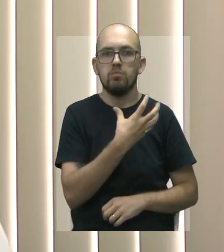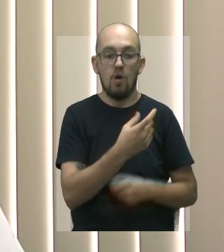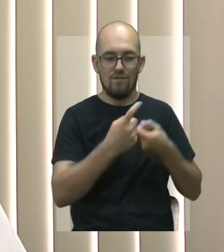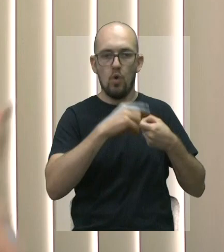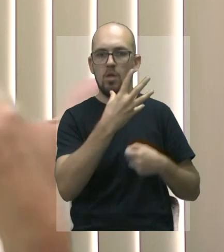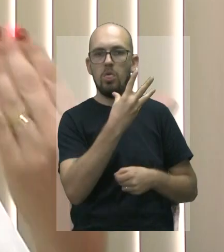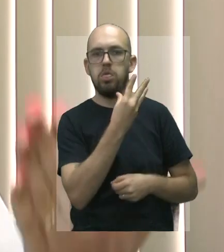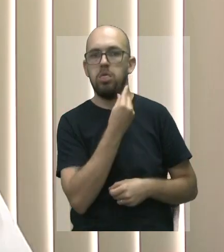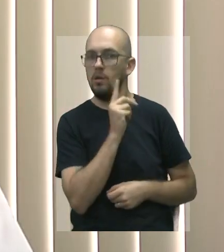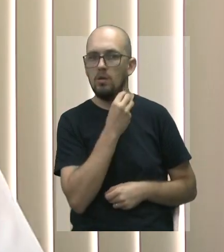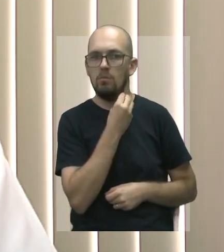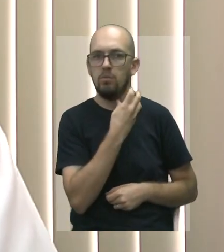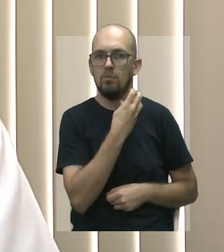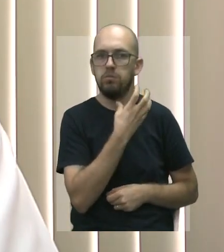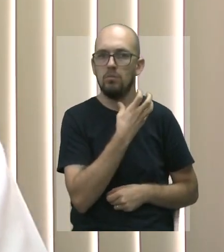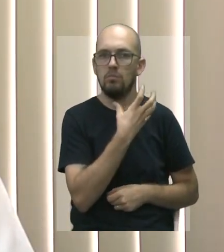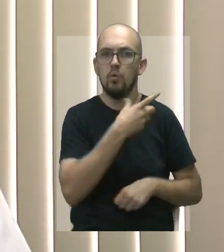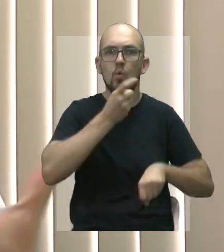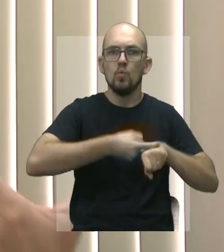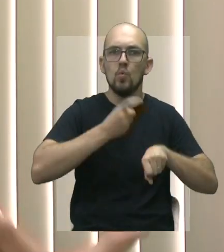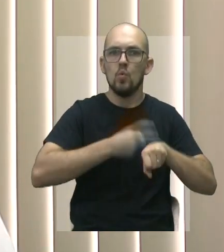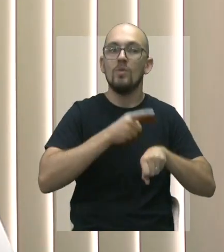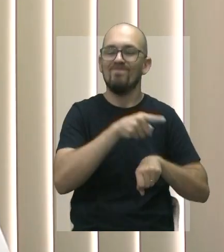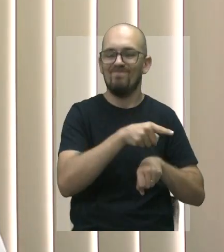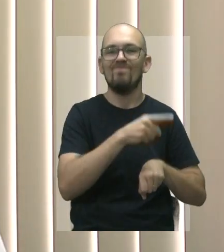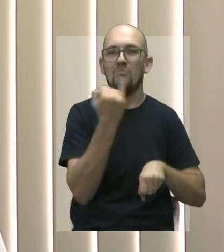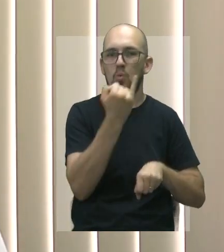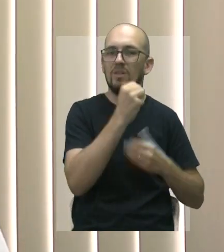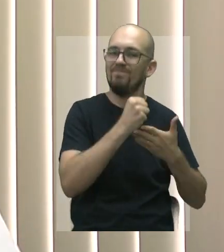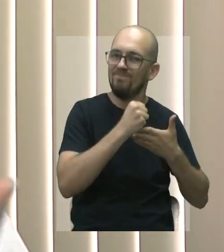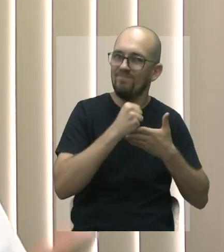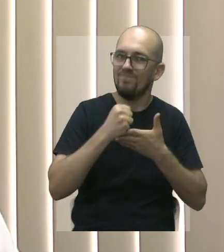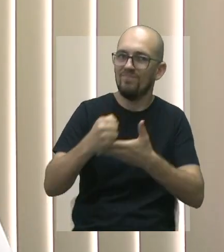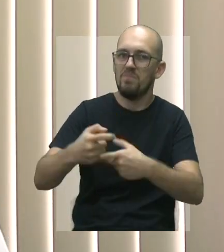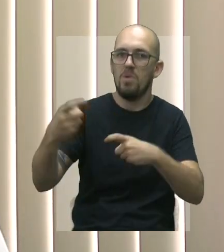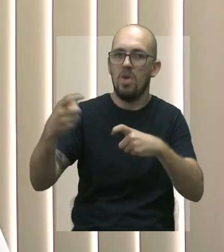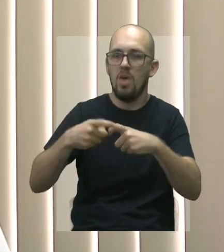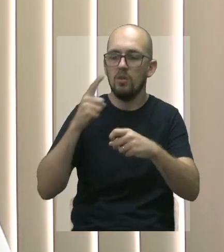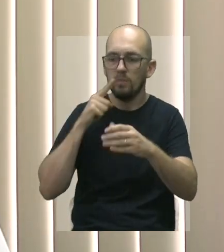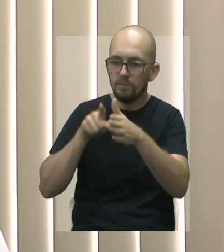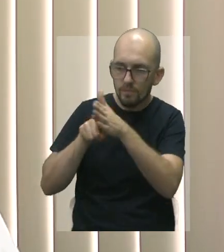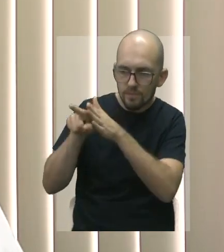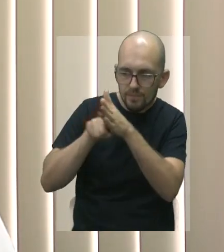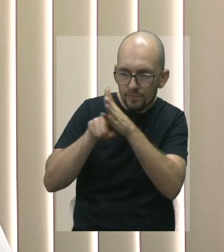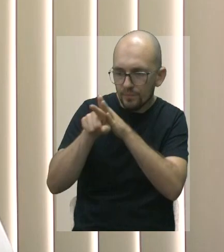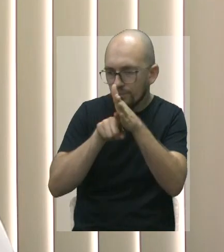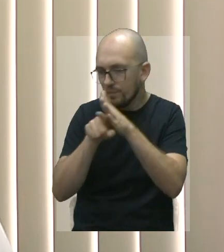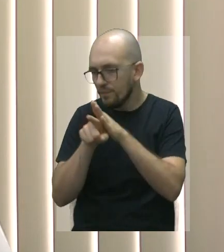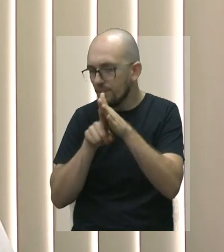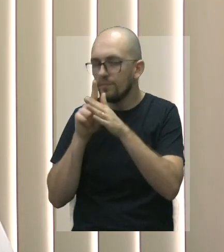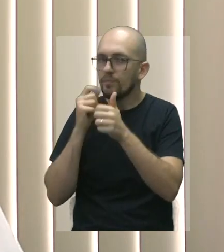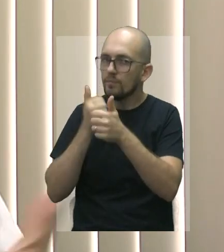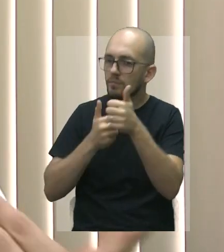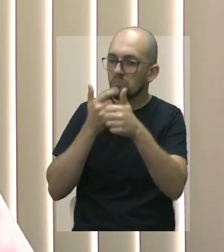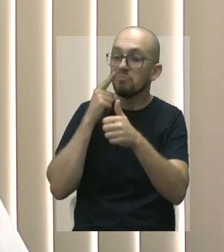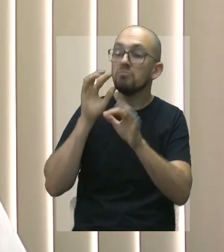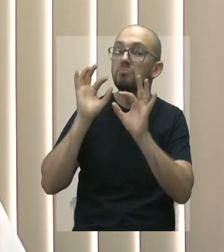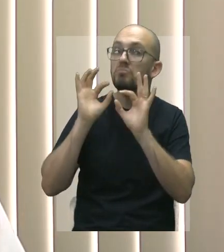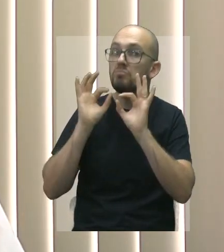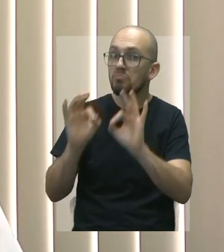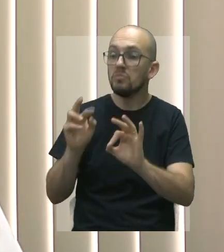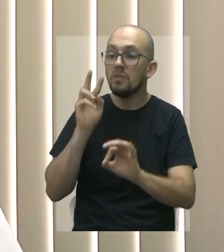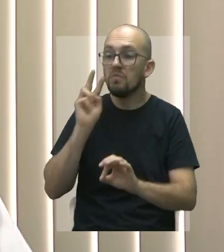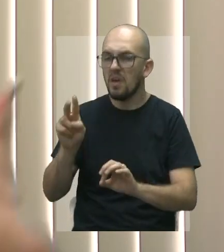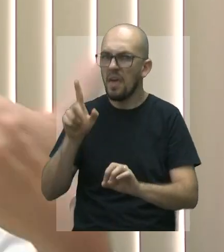também que sempre levar essas crianças para uma avaliação com o médico, para ele fazer o acompanhamento e detectar quando preocupar